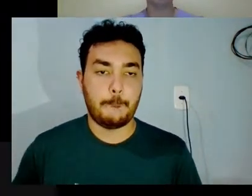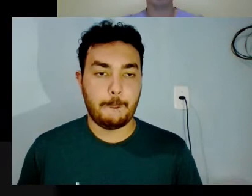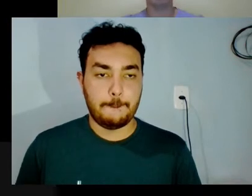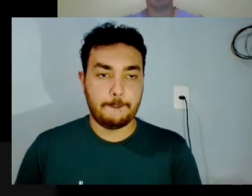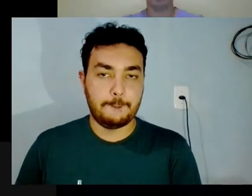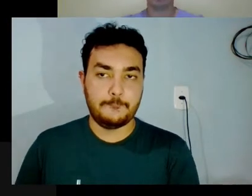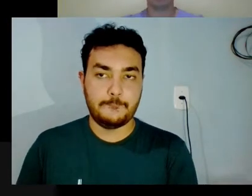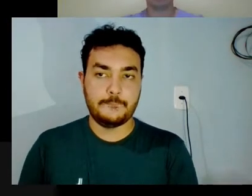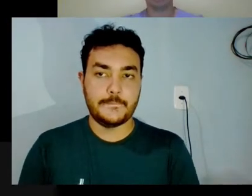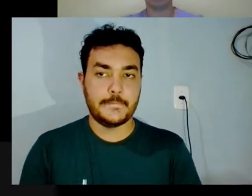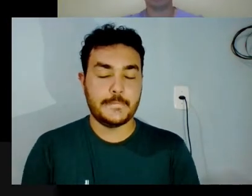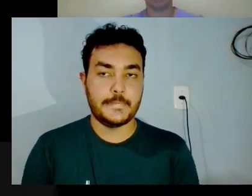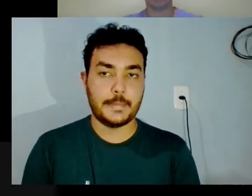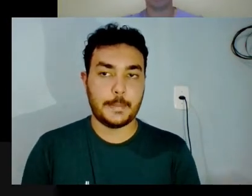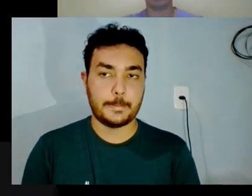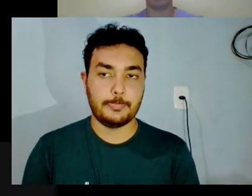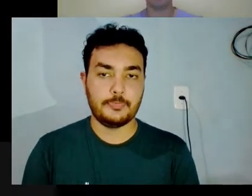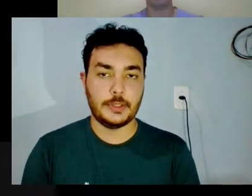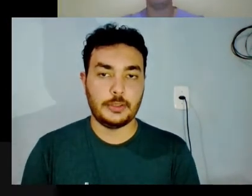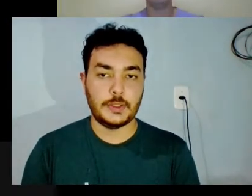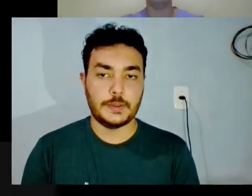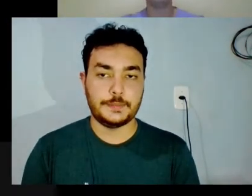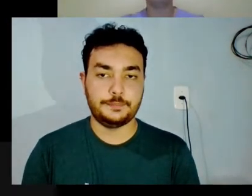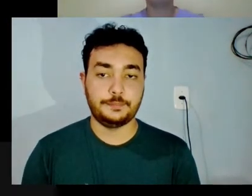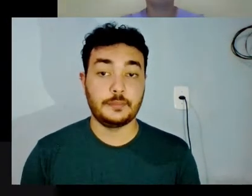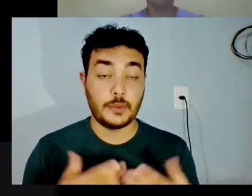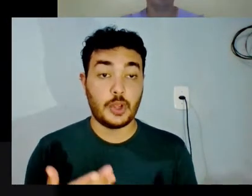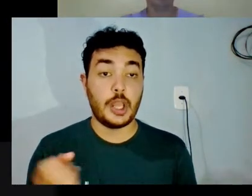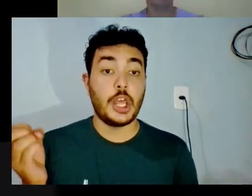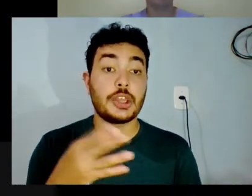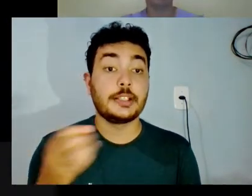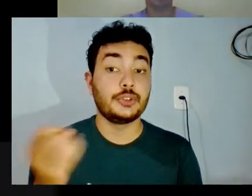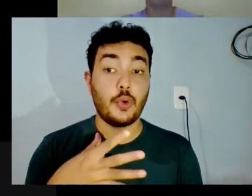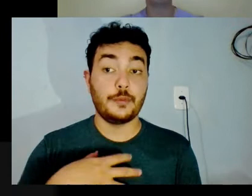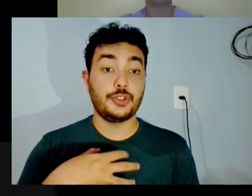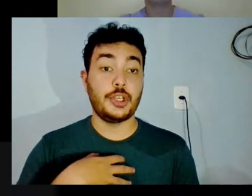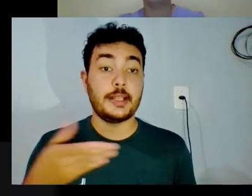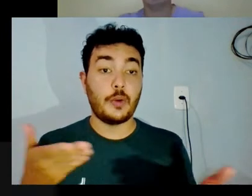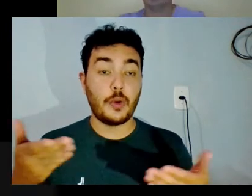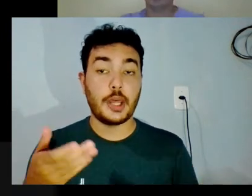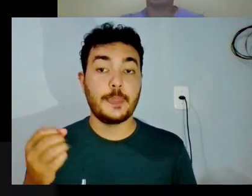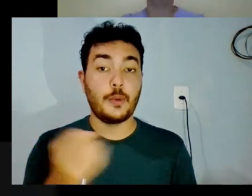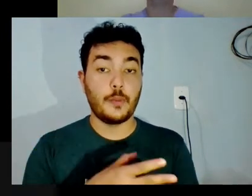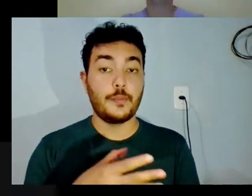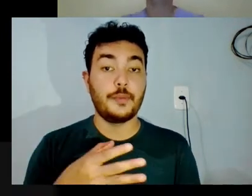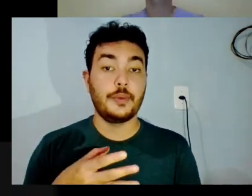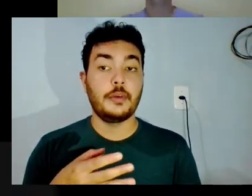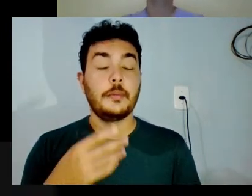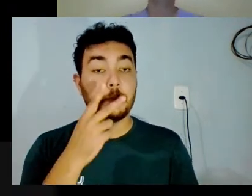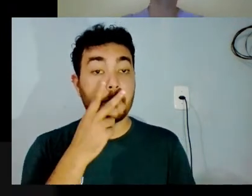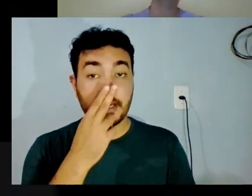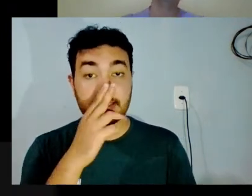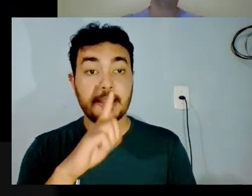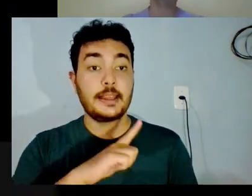Então, a ideia dessa discussão, dessa abordagem ainda. E aí, nessa nova condição, tá, foram obtidos